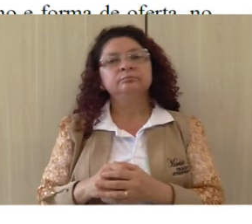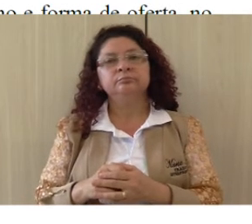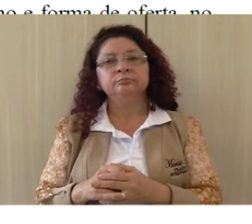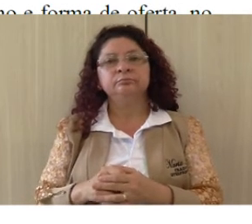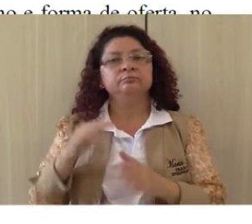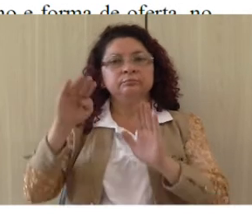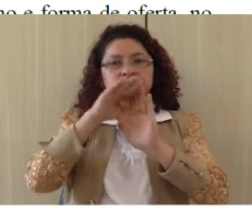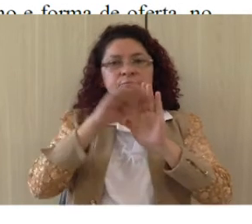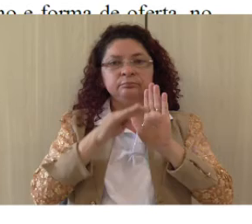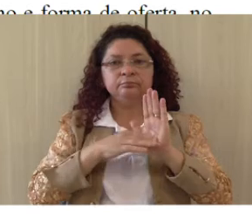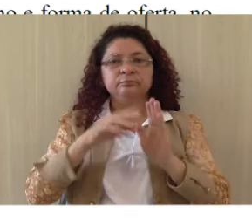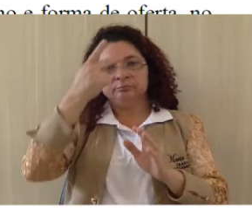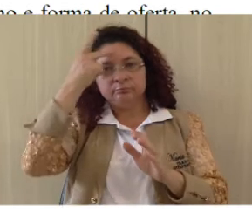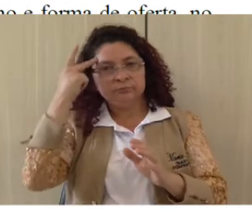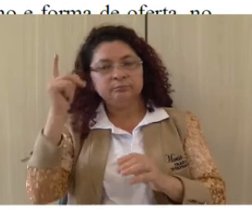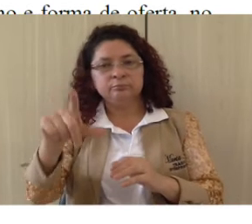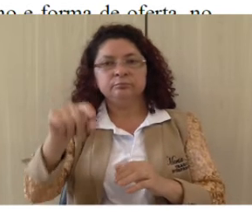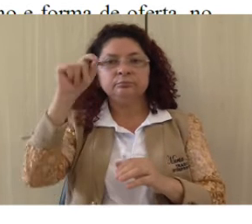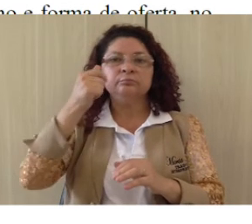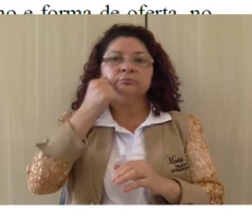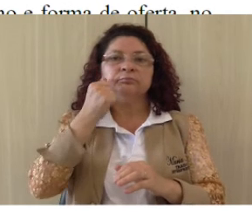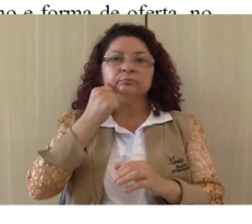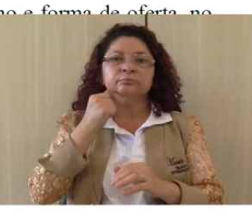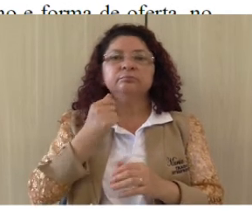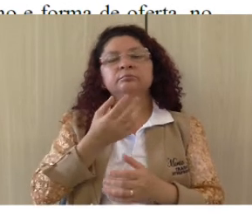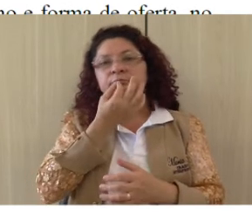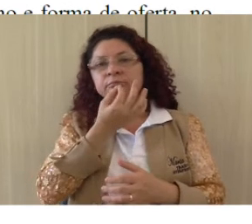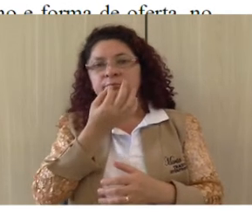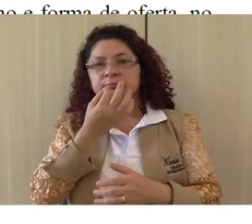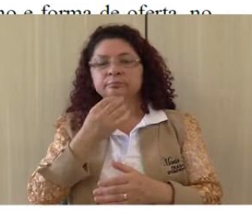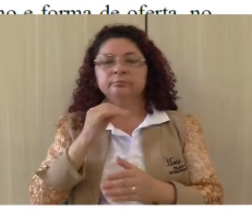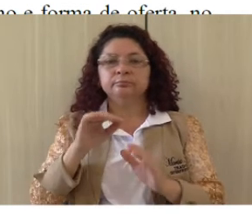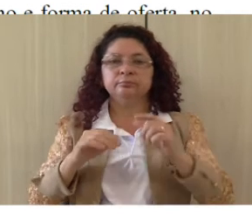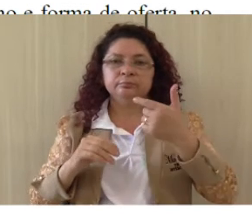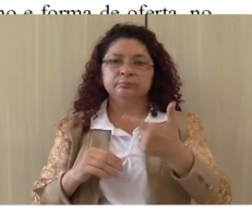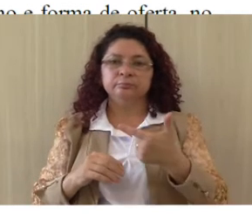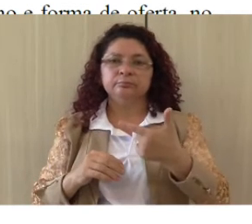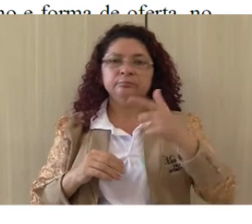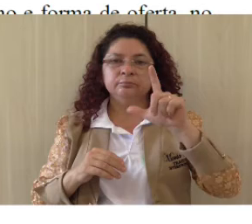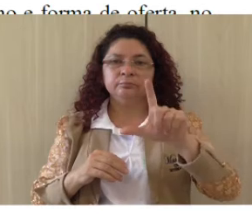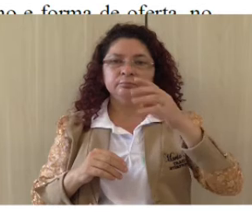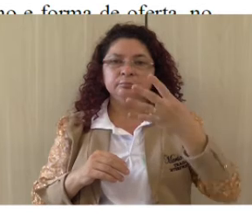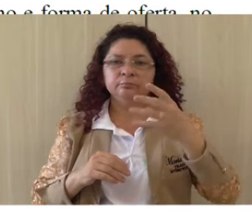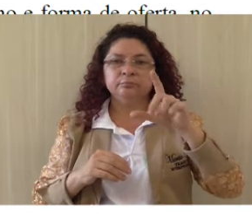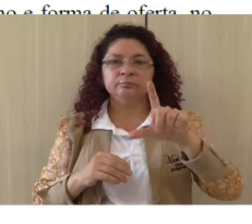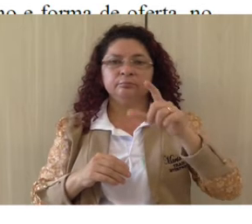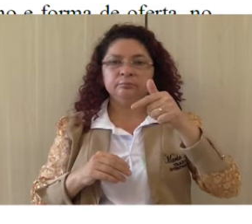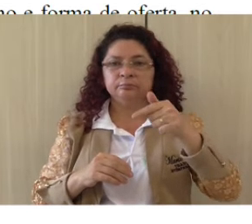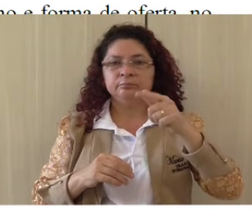preenchidas sequencialmente por candidatos ou candidatas optantes da modalidade L4,